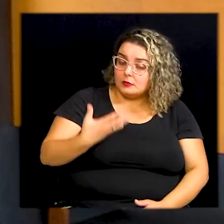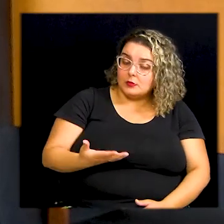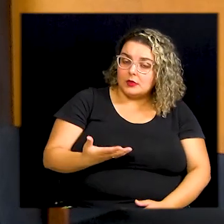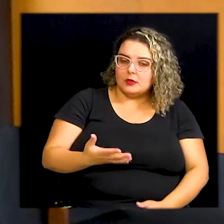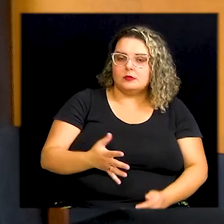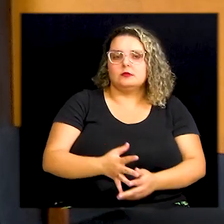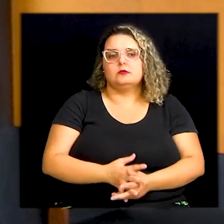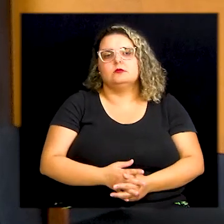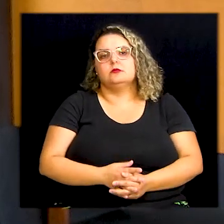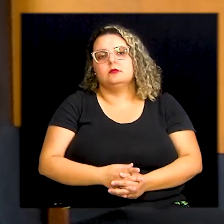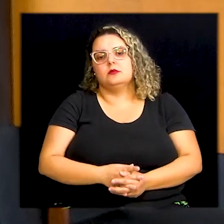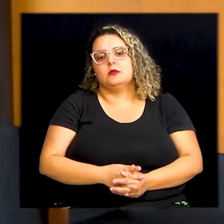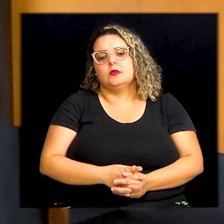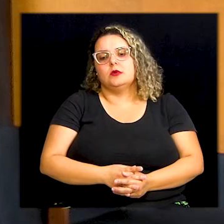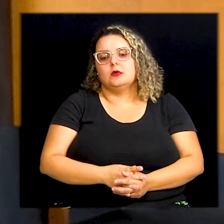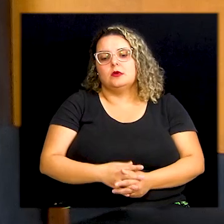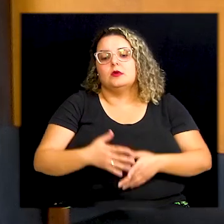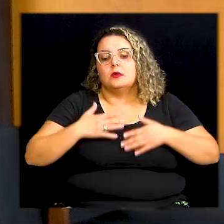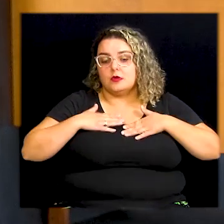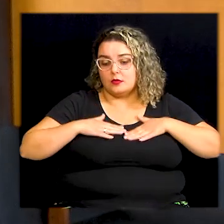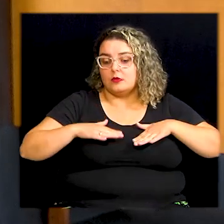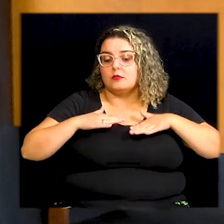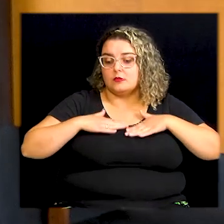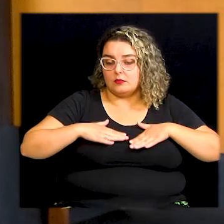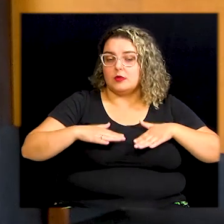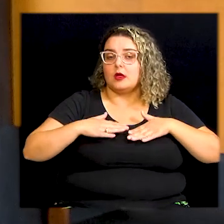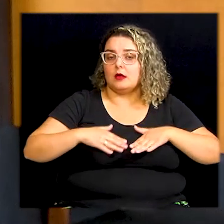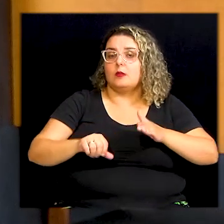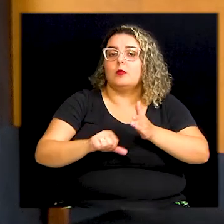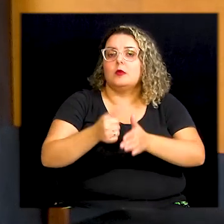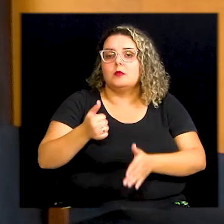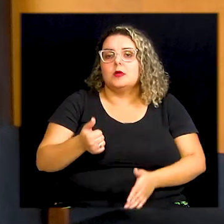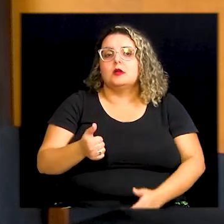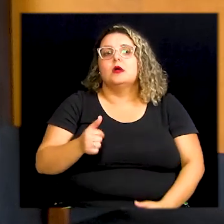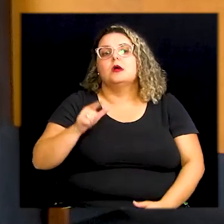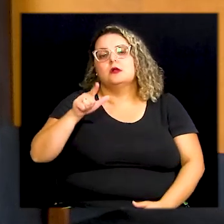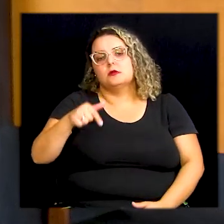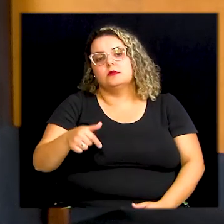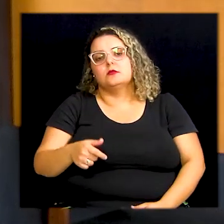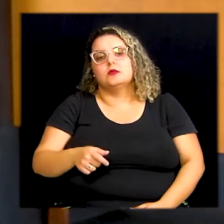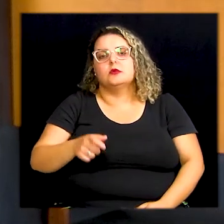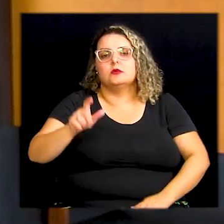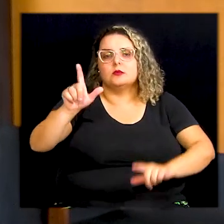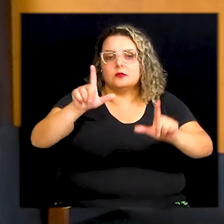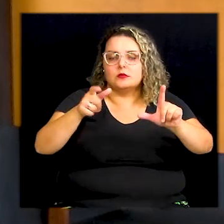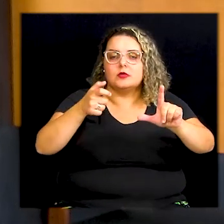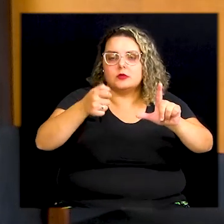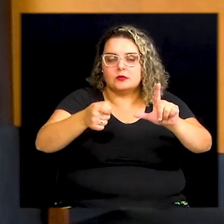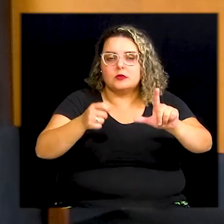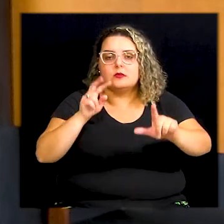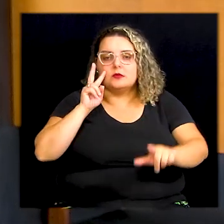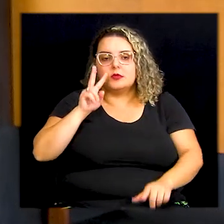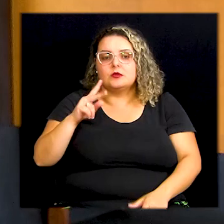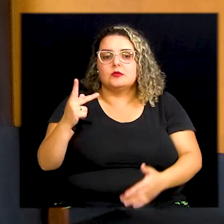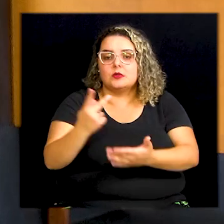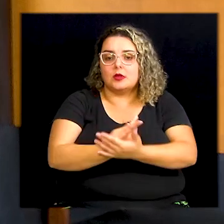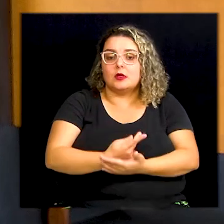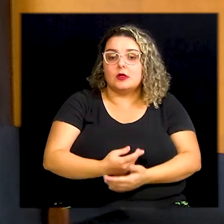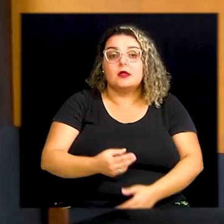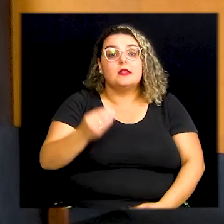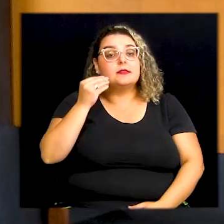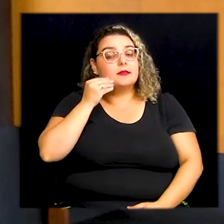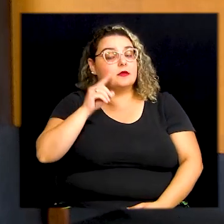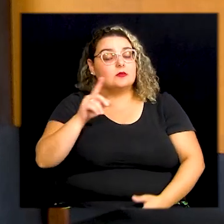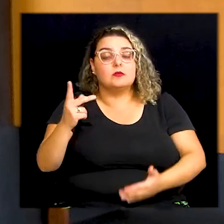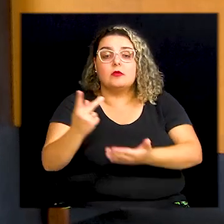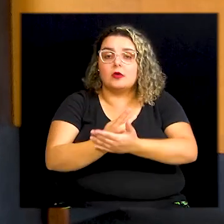bem. Eu espero eu me acalmar, né? Ficar tranquilo ali, aí eu vou lá, assisto o jogo, tal, vejo que eu errei, procuro não